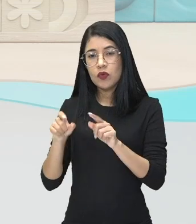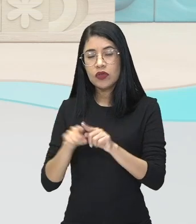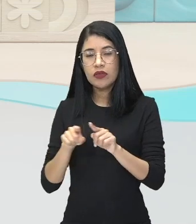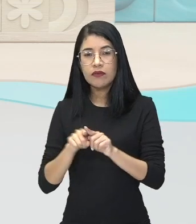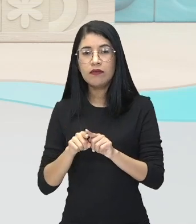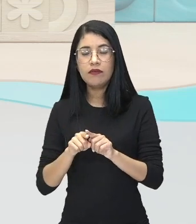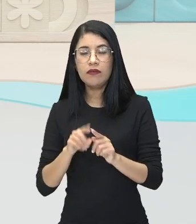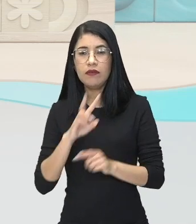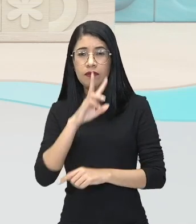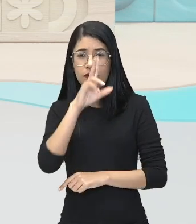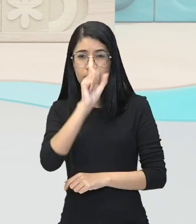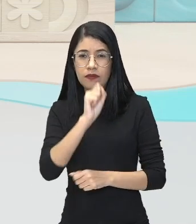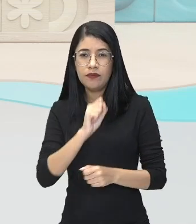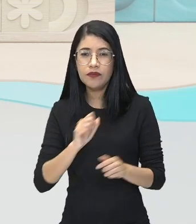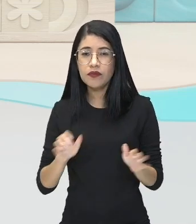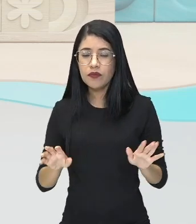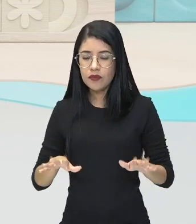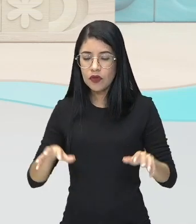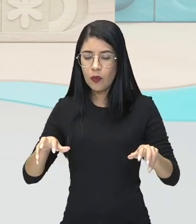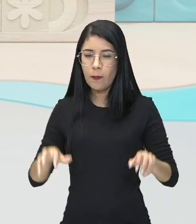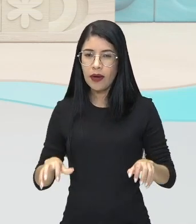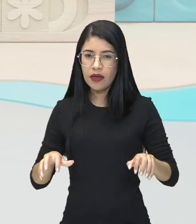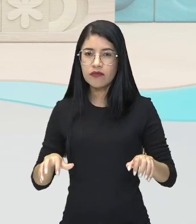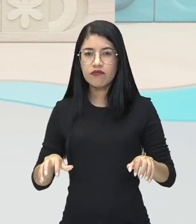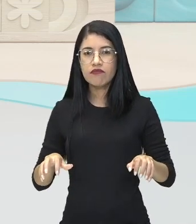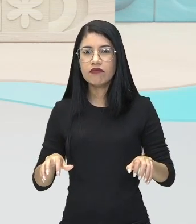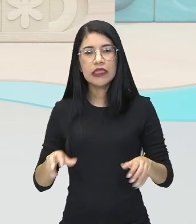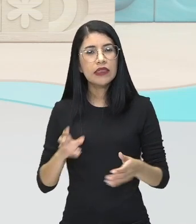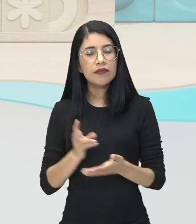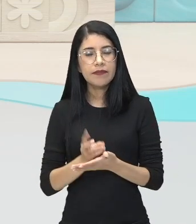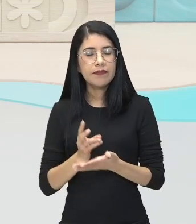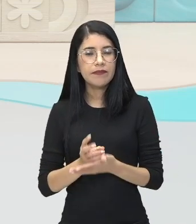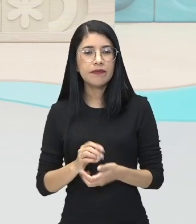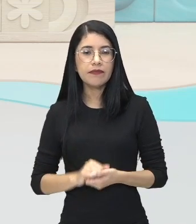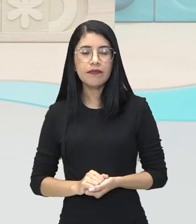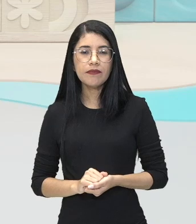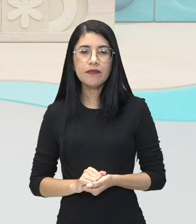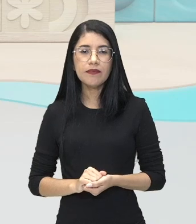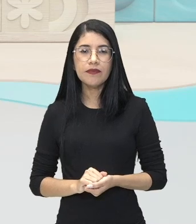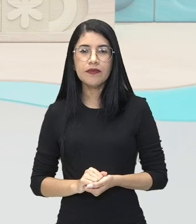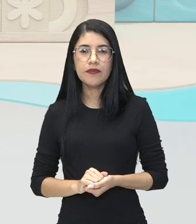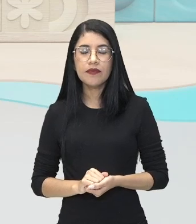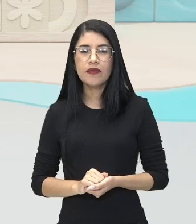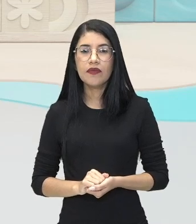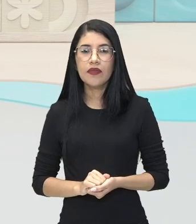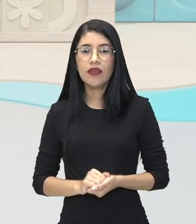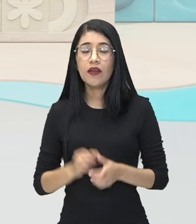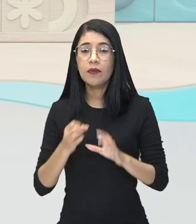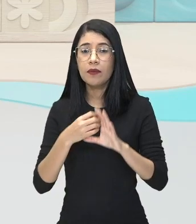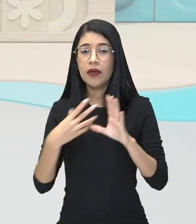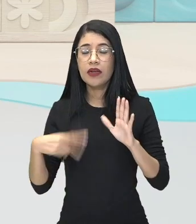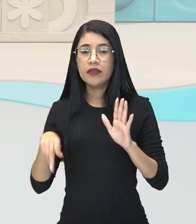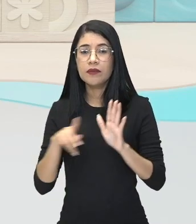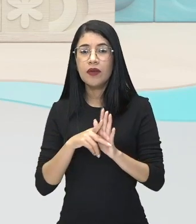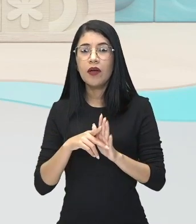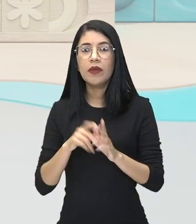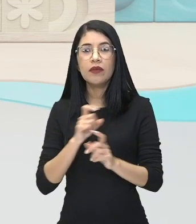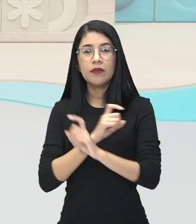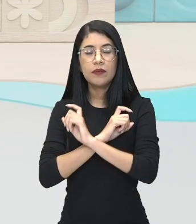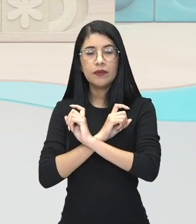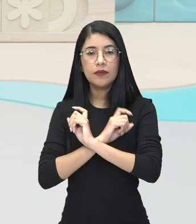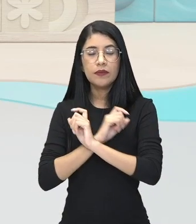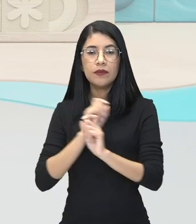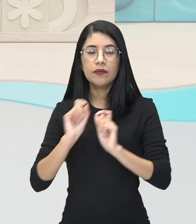braços muito cerrados perto do corpo, ok? Então, aí nós vamos para algumas características do Egito. Vamos